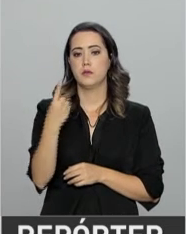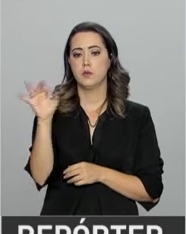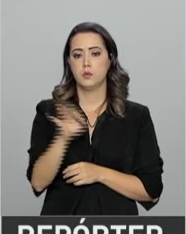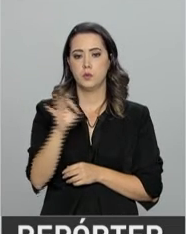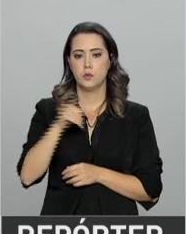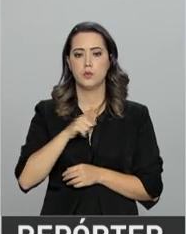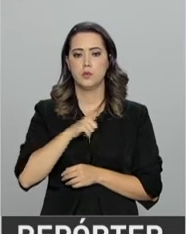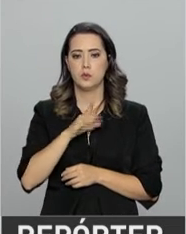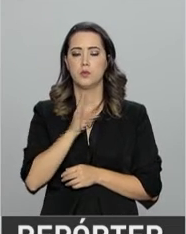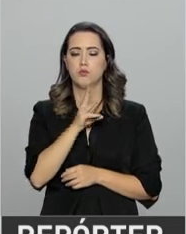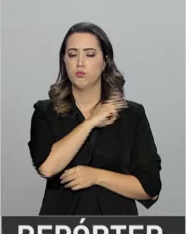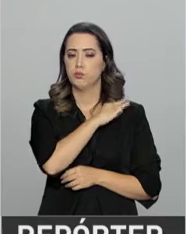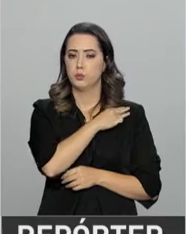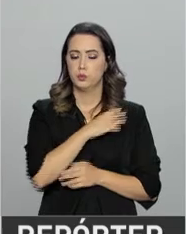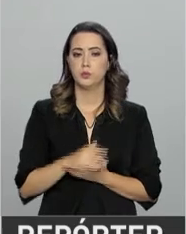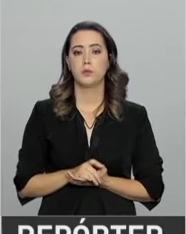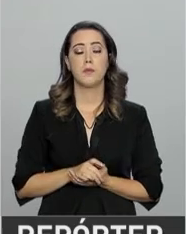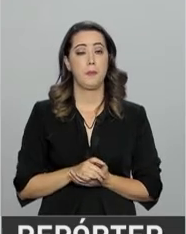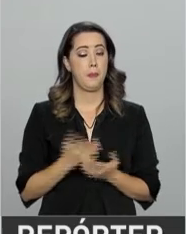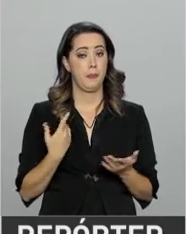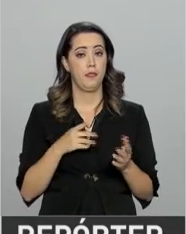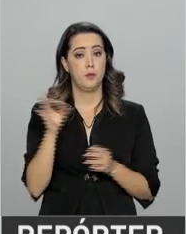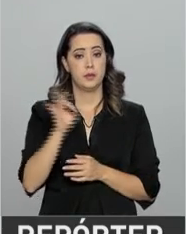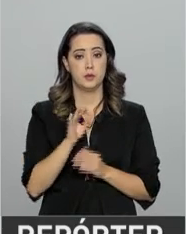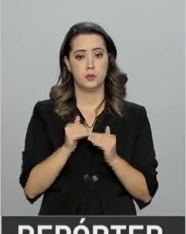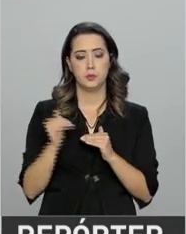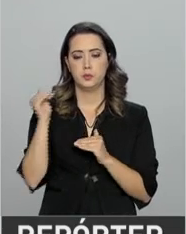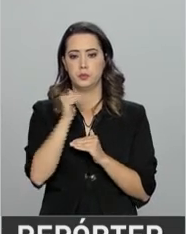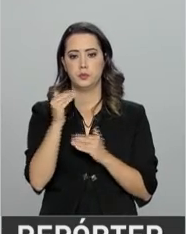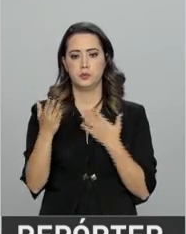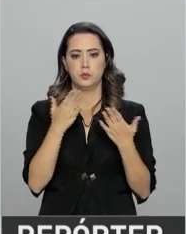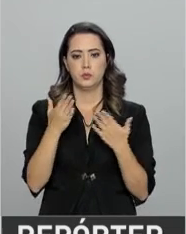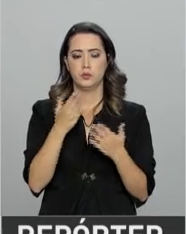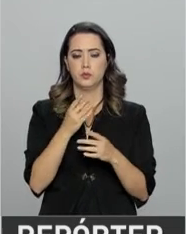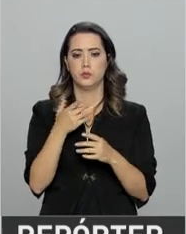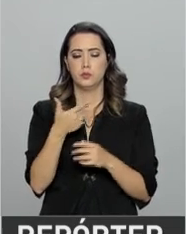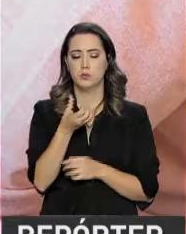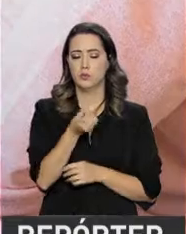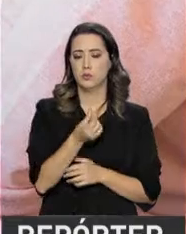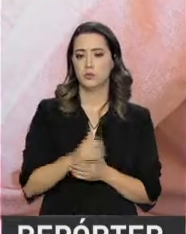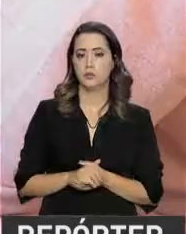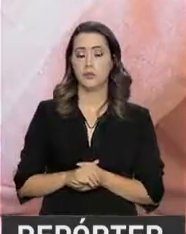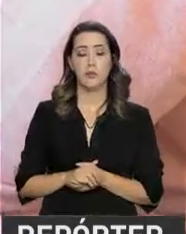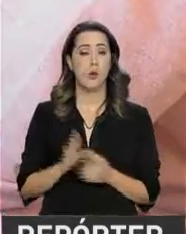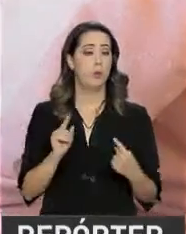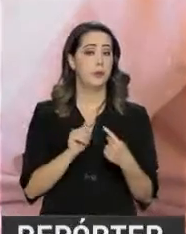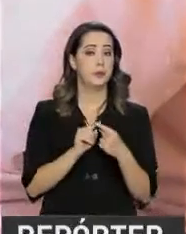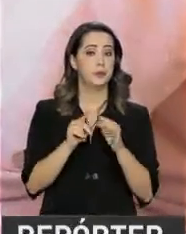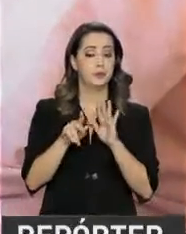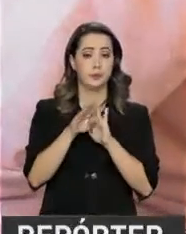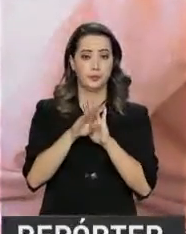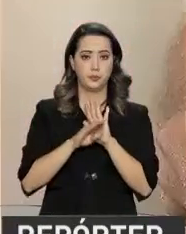por cento tinham pelo menos o ensino médio o percentual maior que o registrado em 2016 a meta do plano